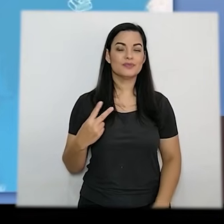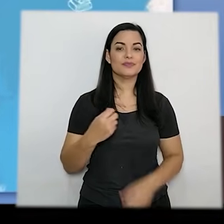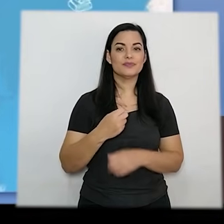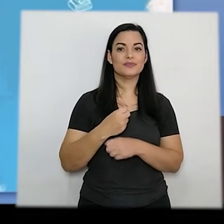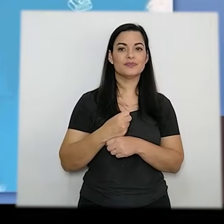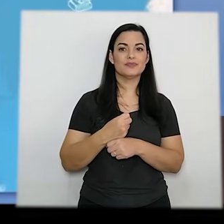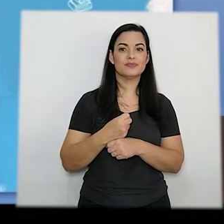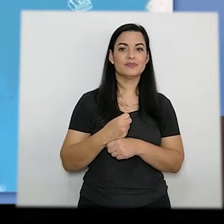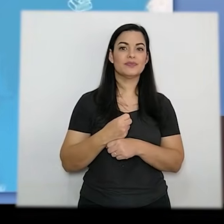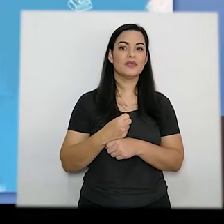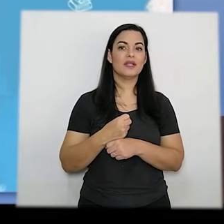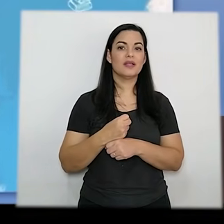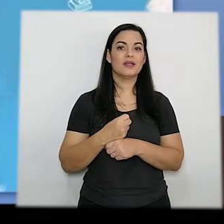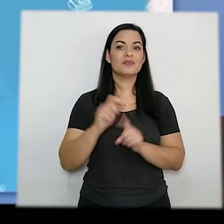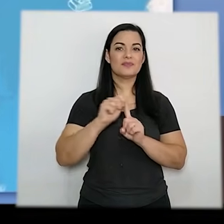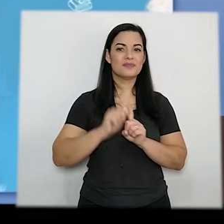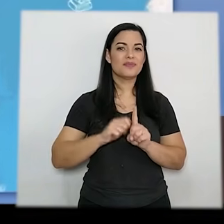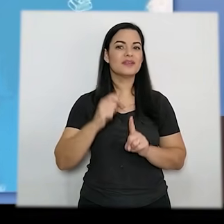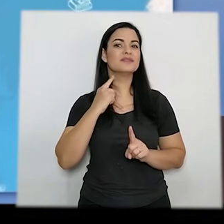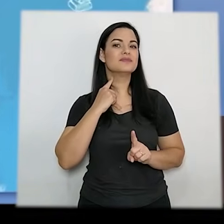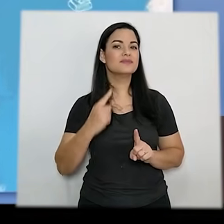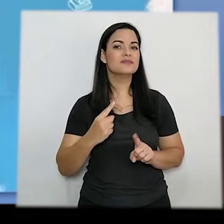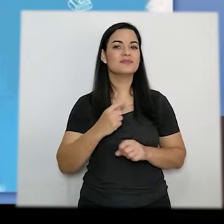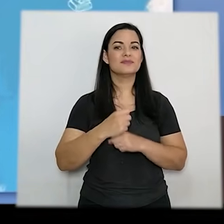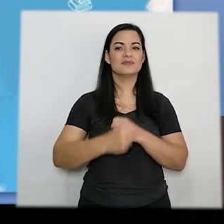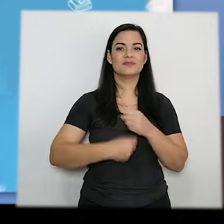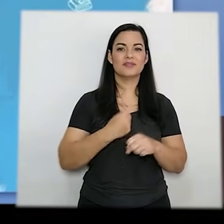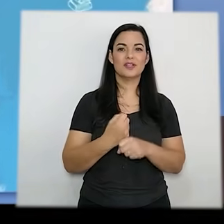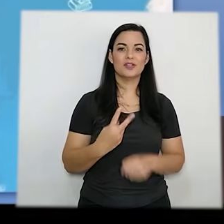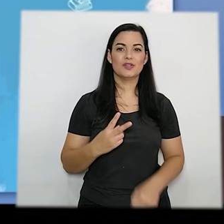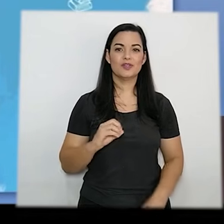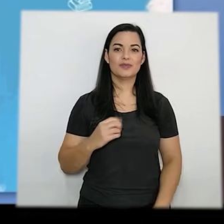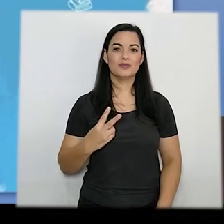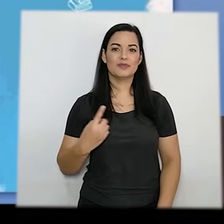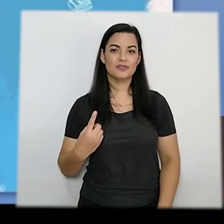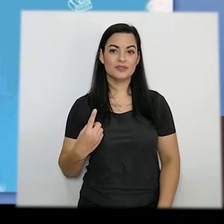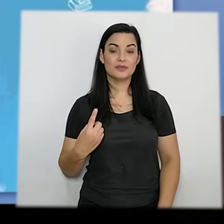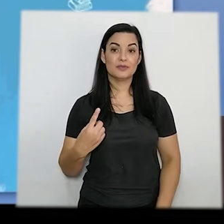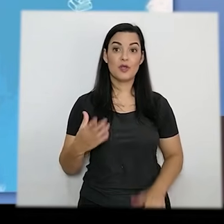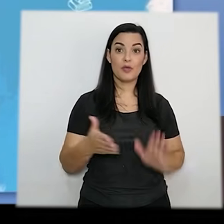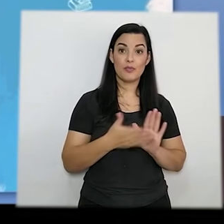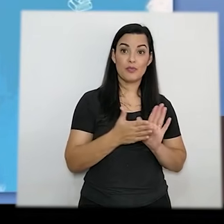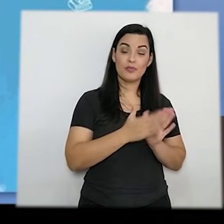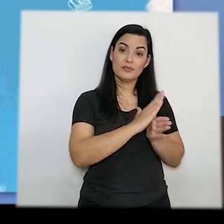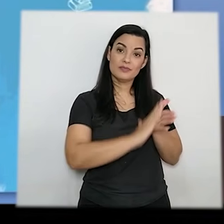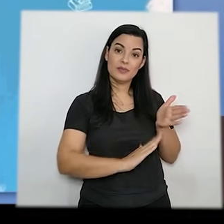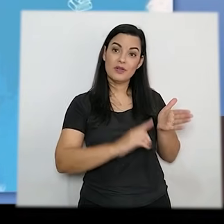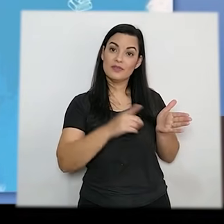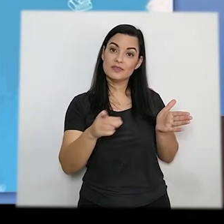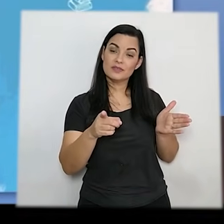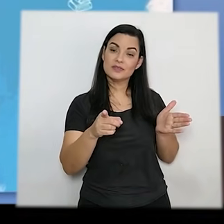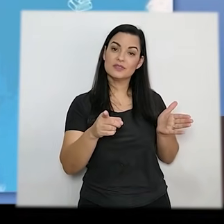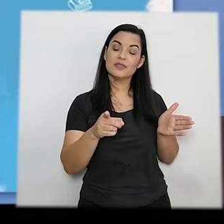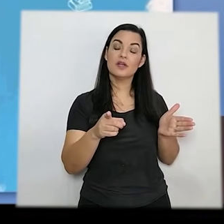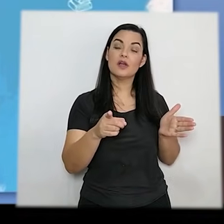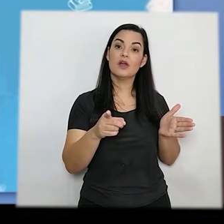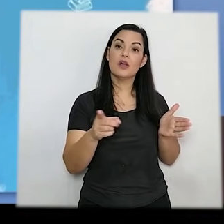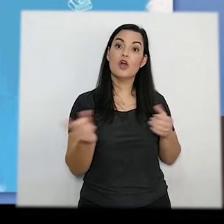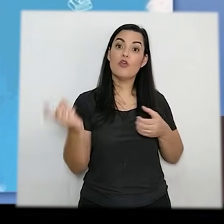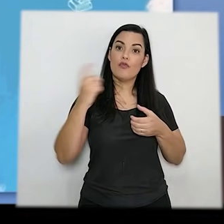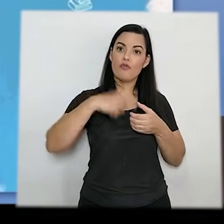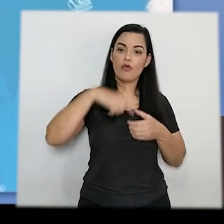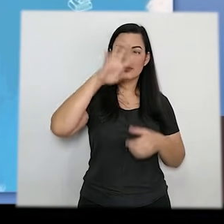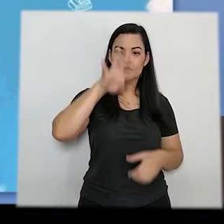12/5/2021, quarta-feira. Na nossa proposta do dia, você irá retomar a tabela do roteiro de